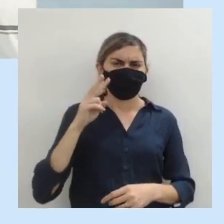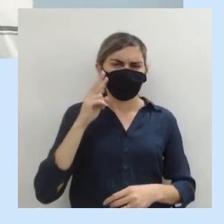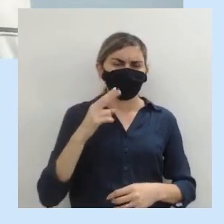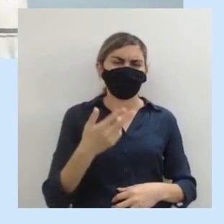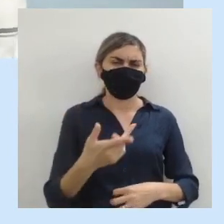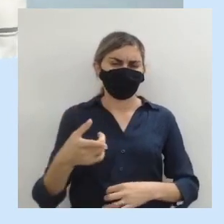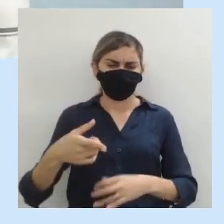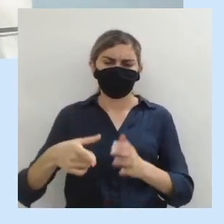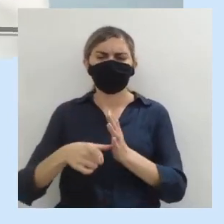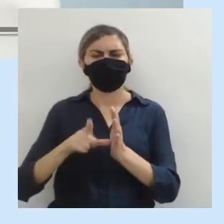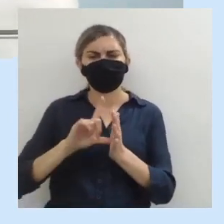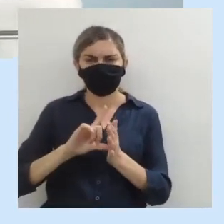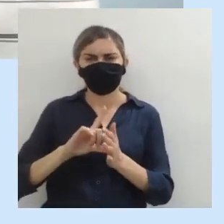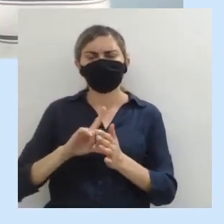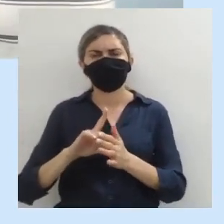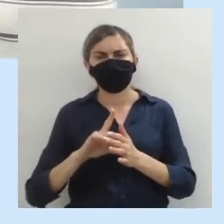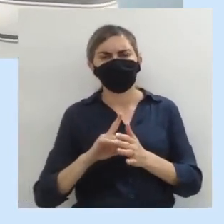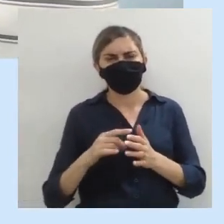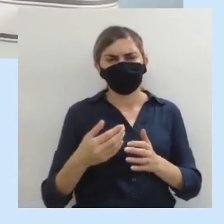que